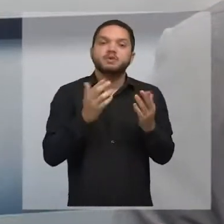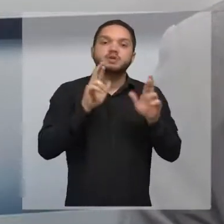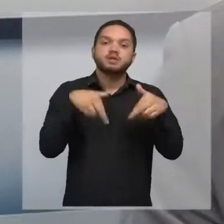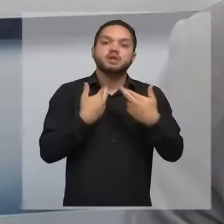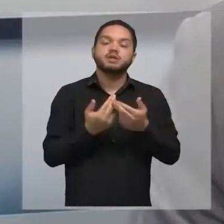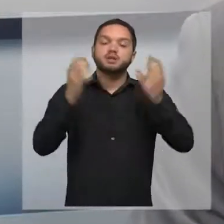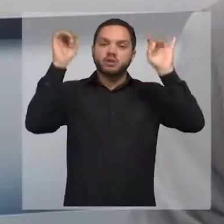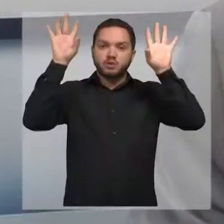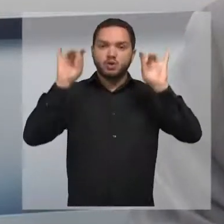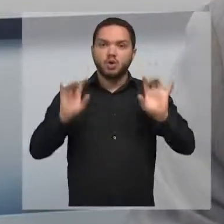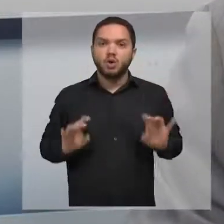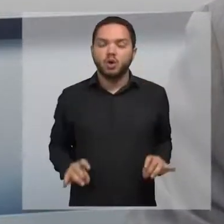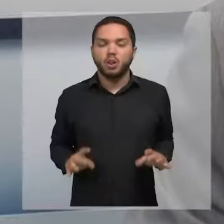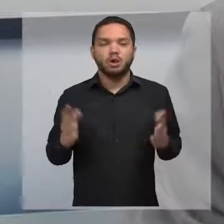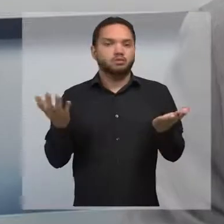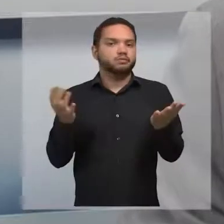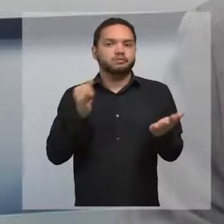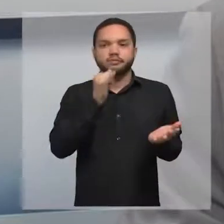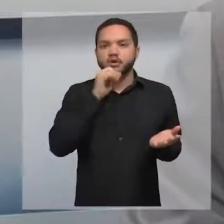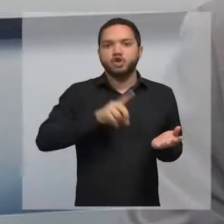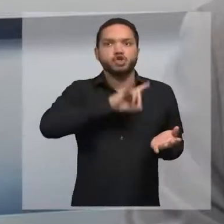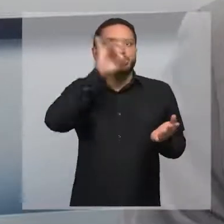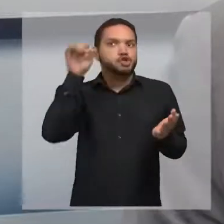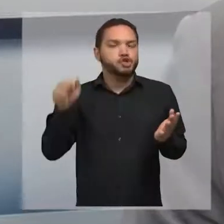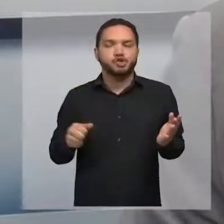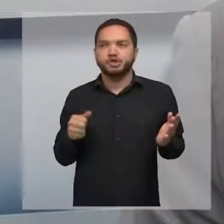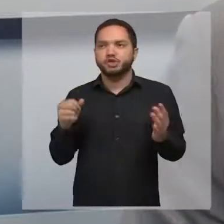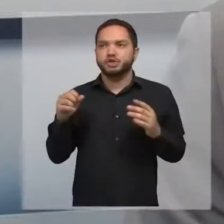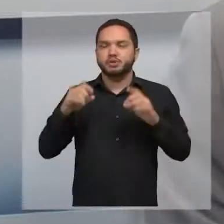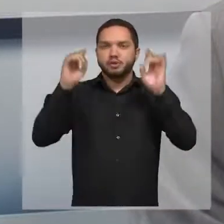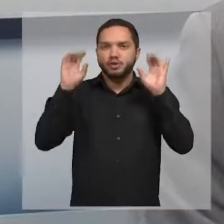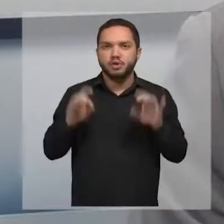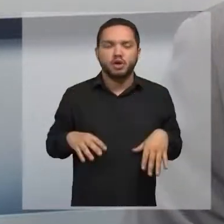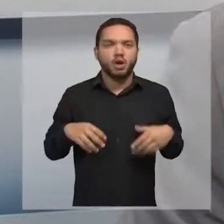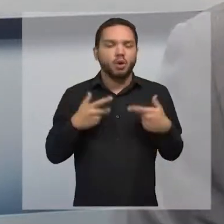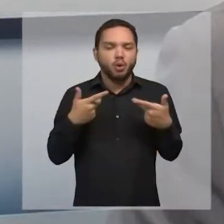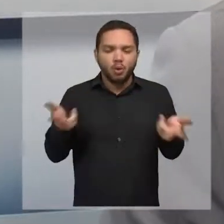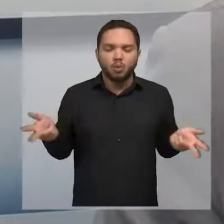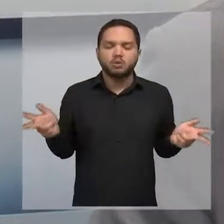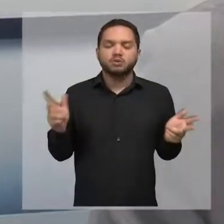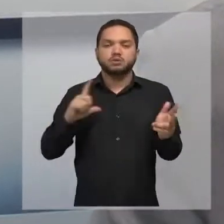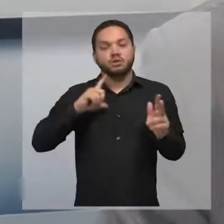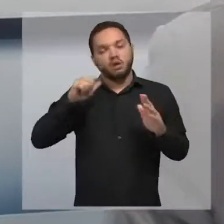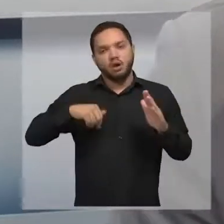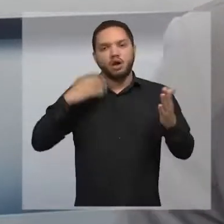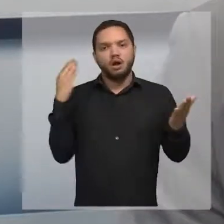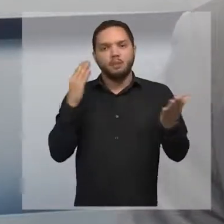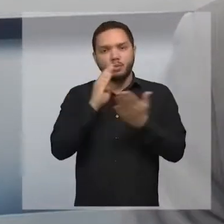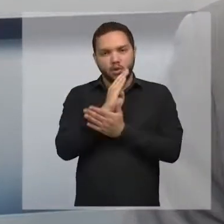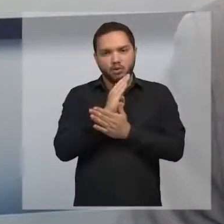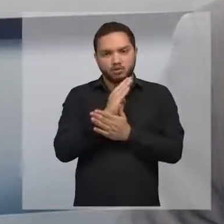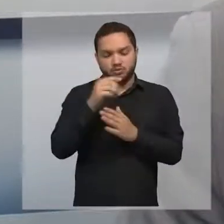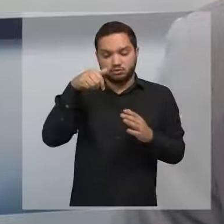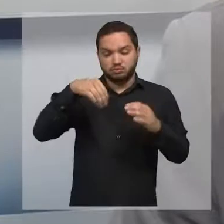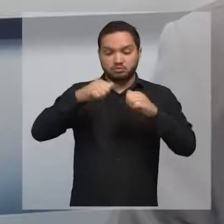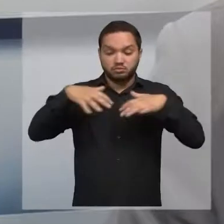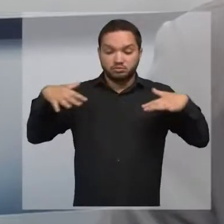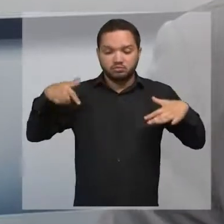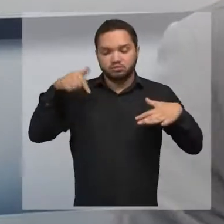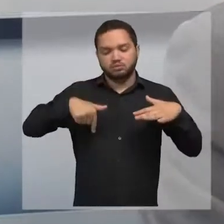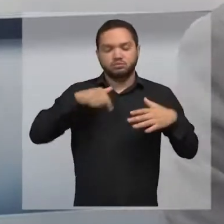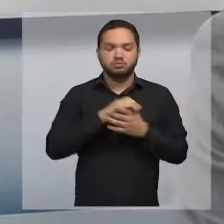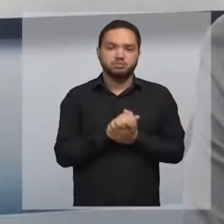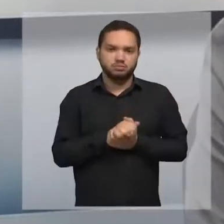sessões solenes na Casa, para comemorar datas específicas para o município, e estes são aprovados direto pelo